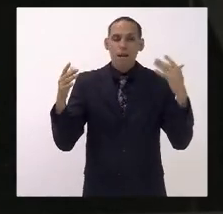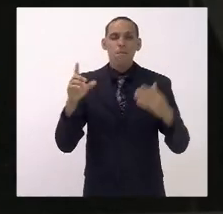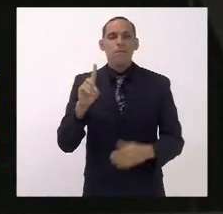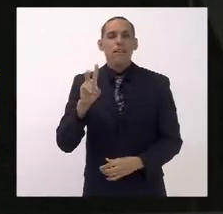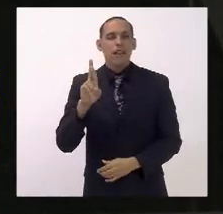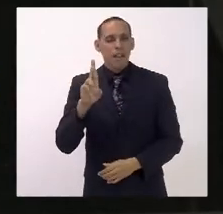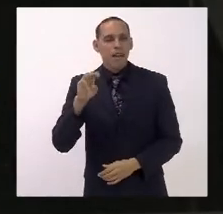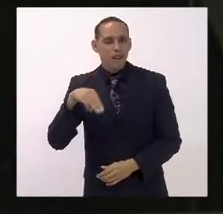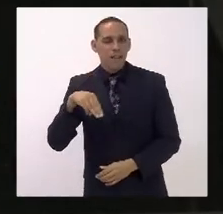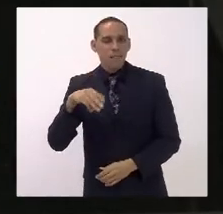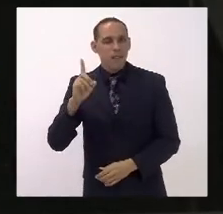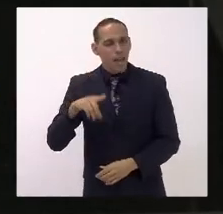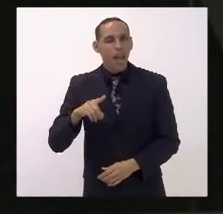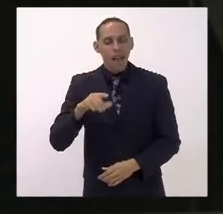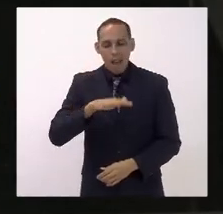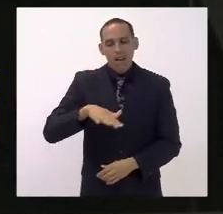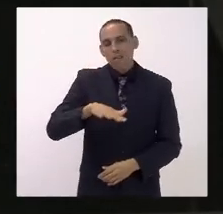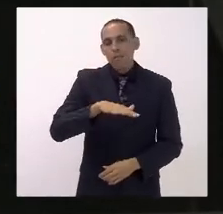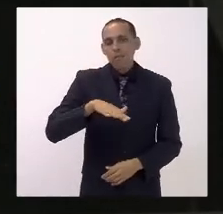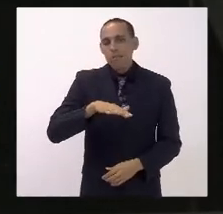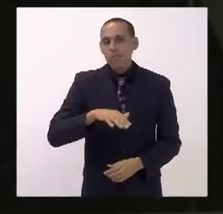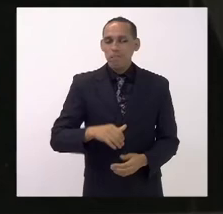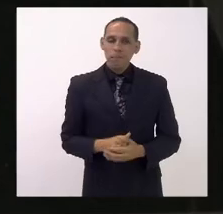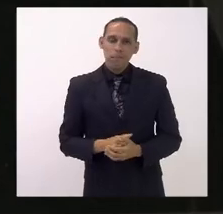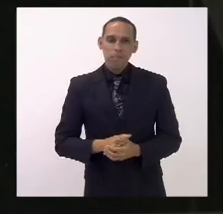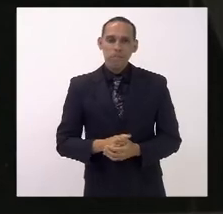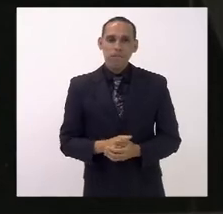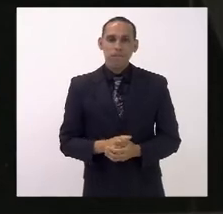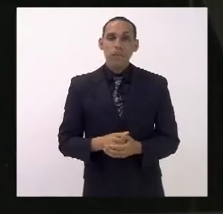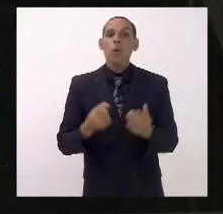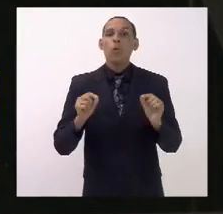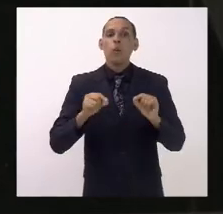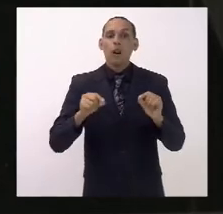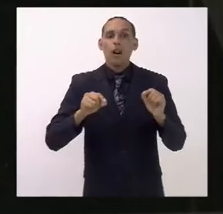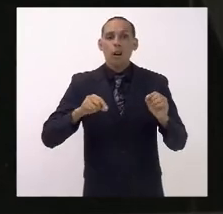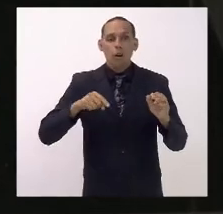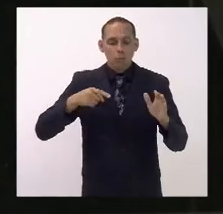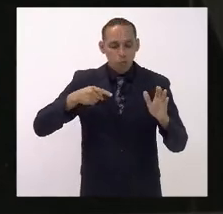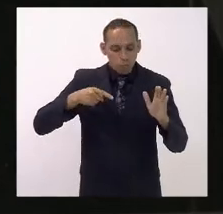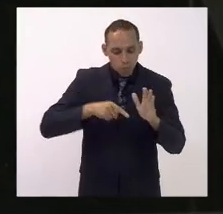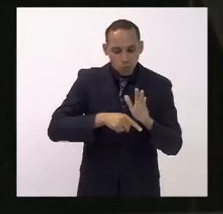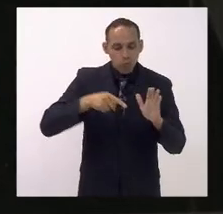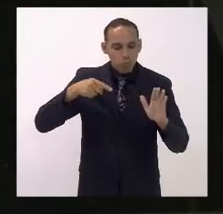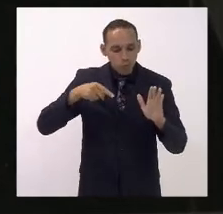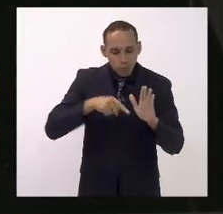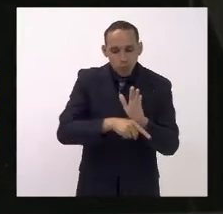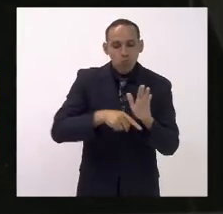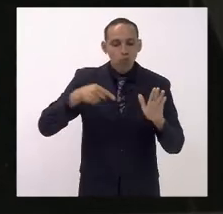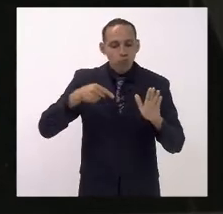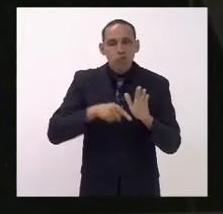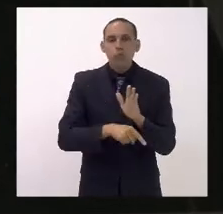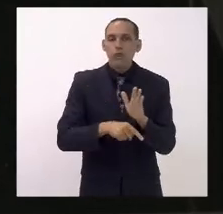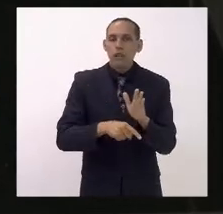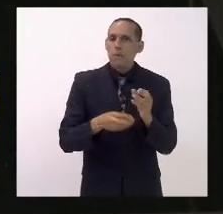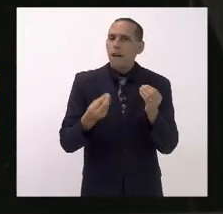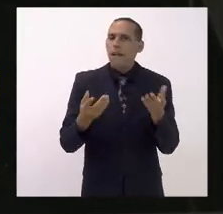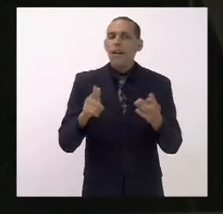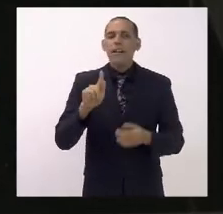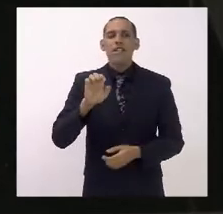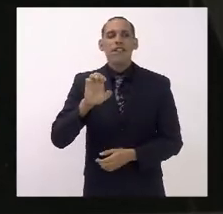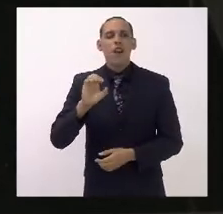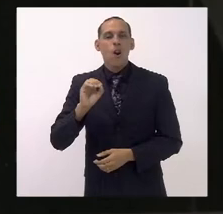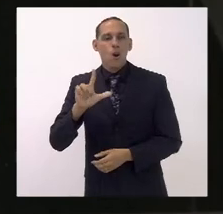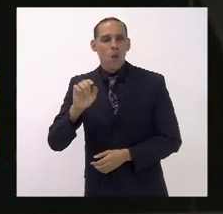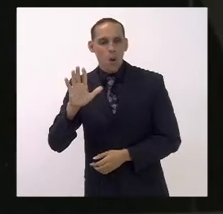DRM, que é o Departamento de Mineração, colocando toda a sua equipe de geólogos